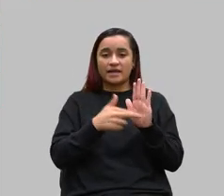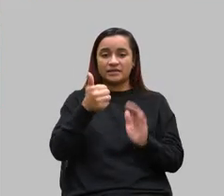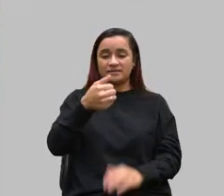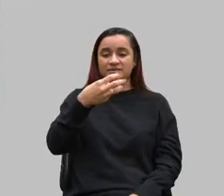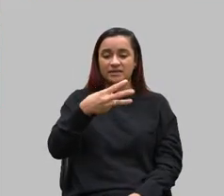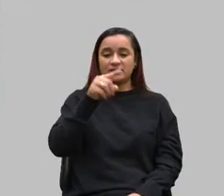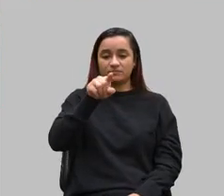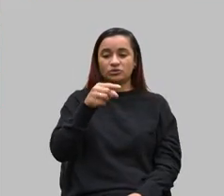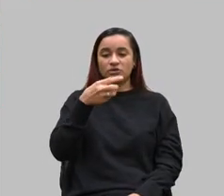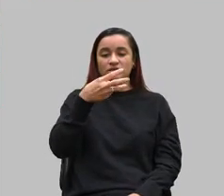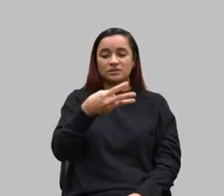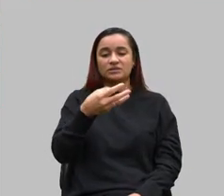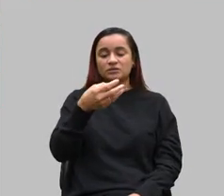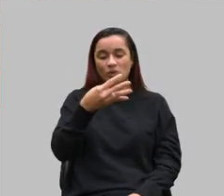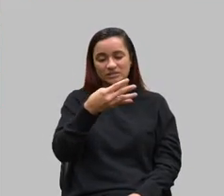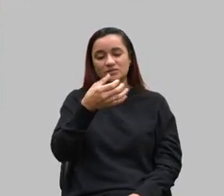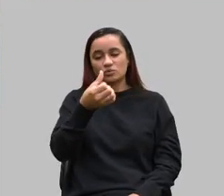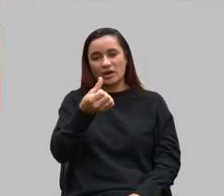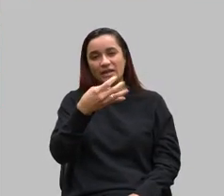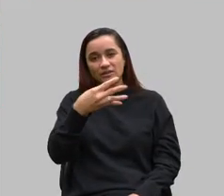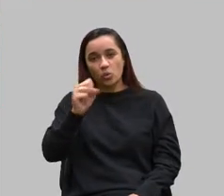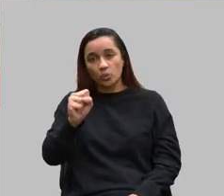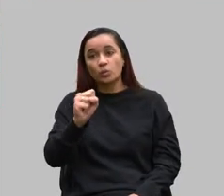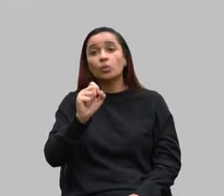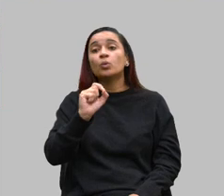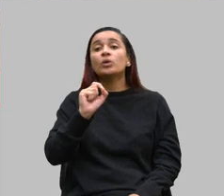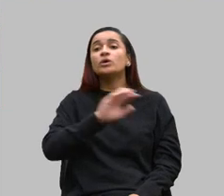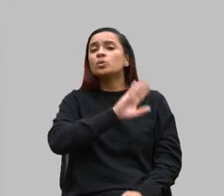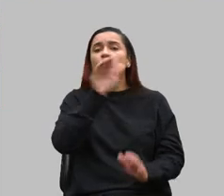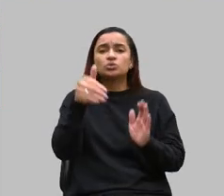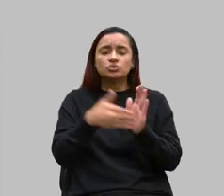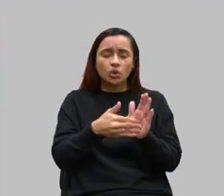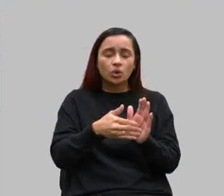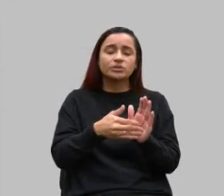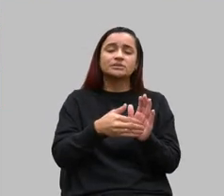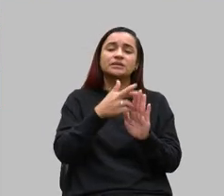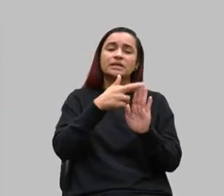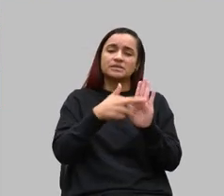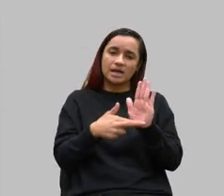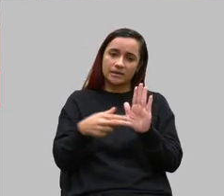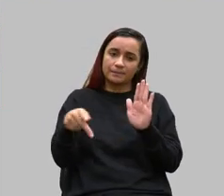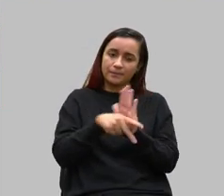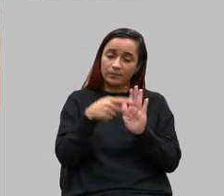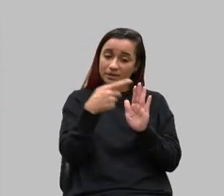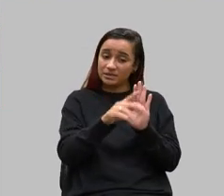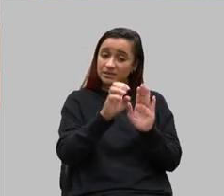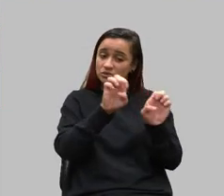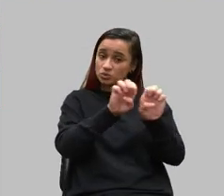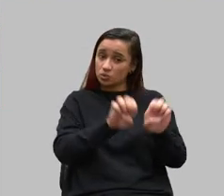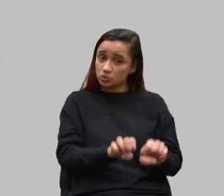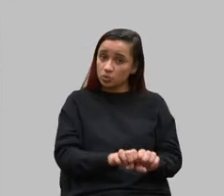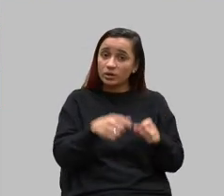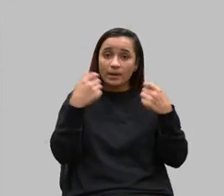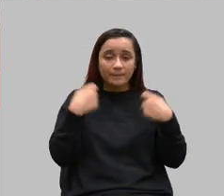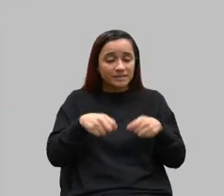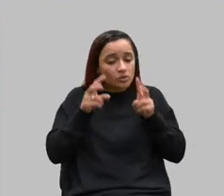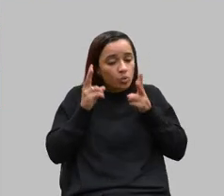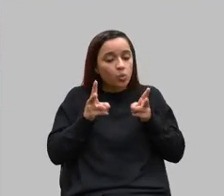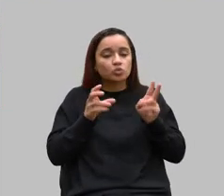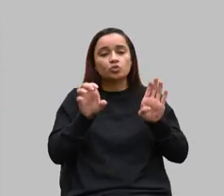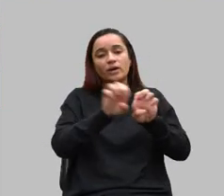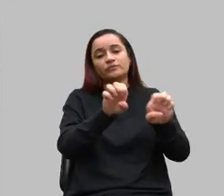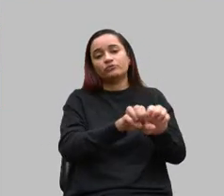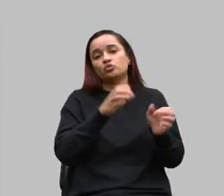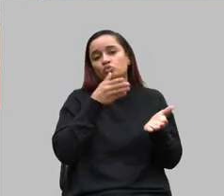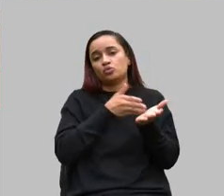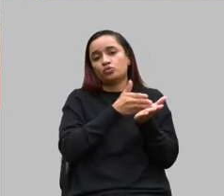todas as todas as as verbas oriundas da infraestrutura deveriam ser mantidas na infraestrutura